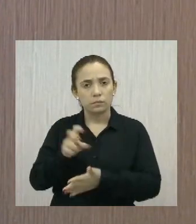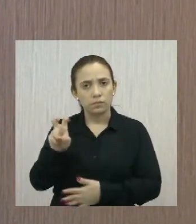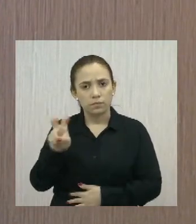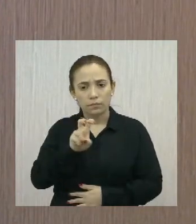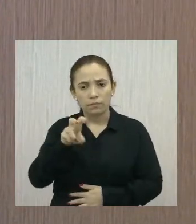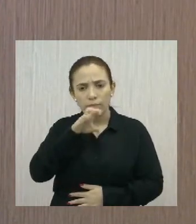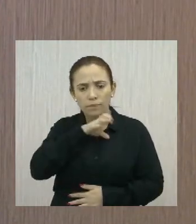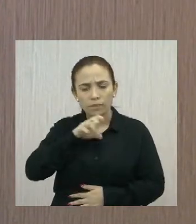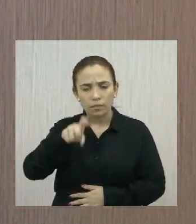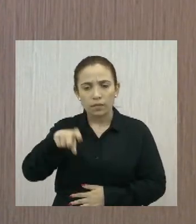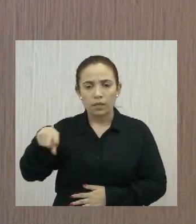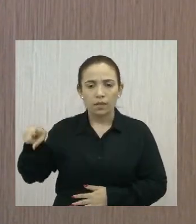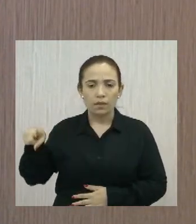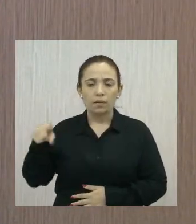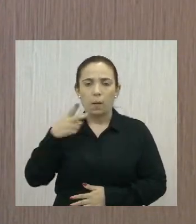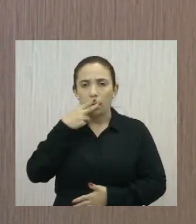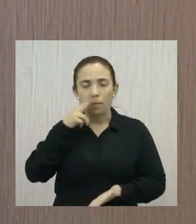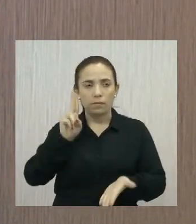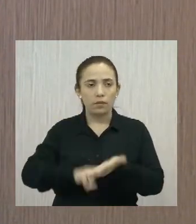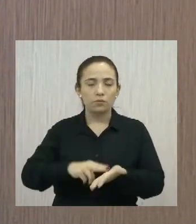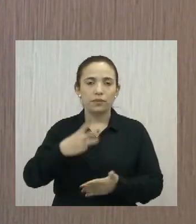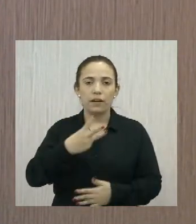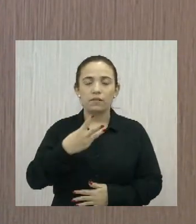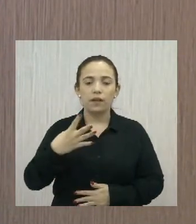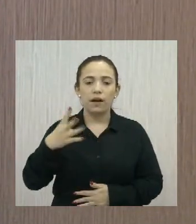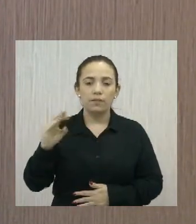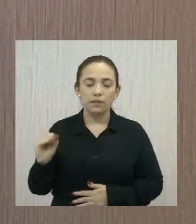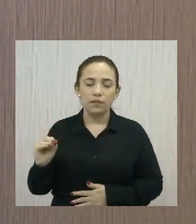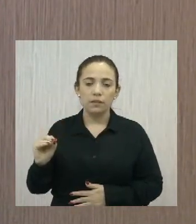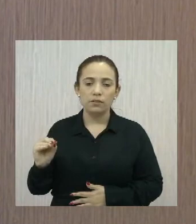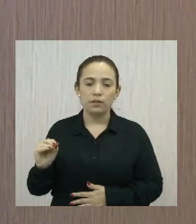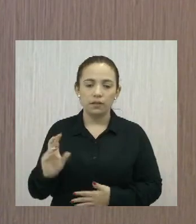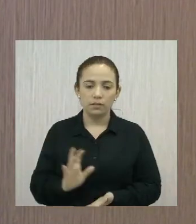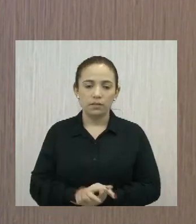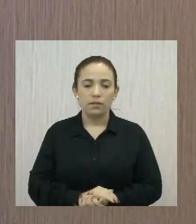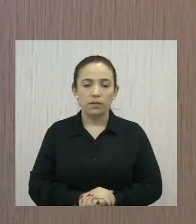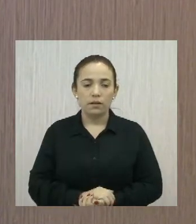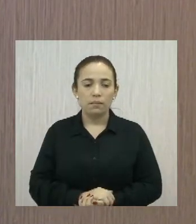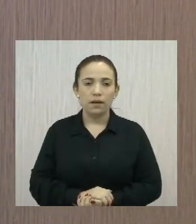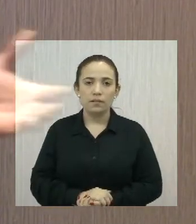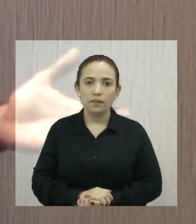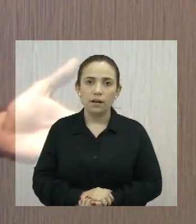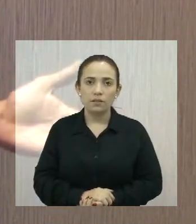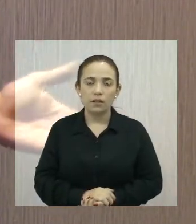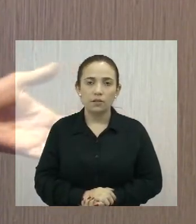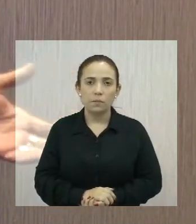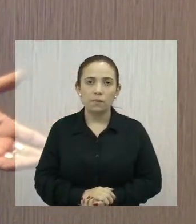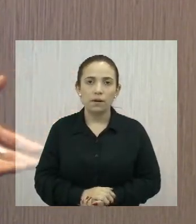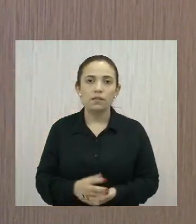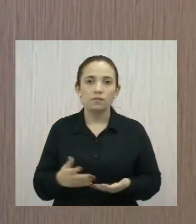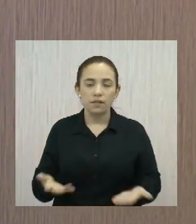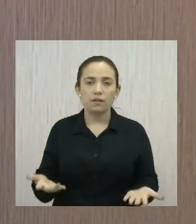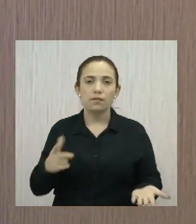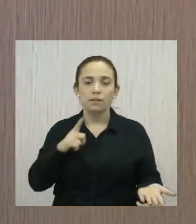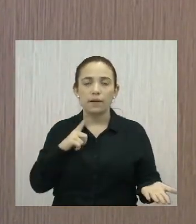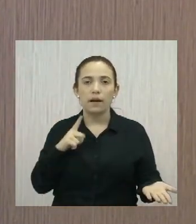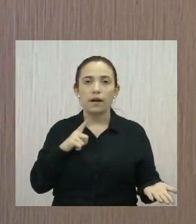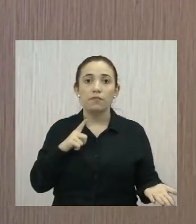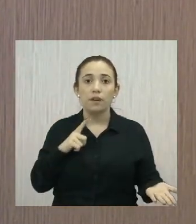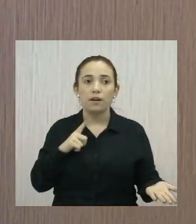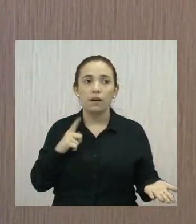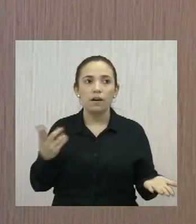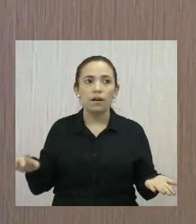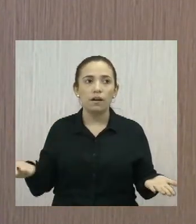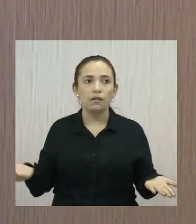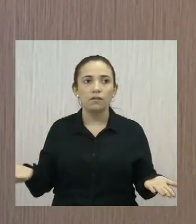e vai pagar uma multa de R$ 340? Então, se ele não tiver matado uma pessoa, eu acho que essa multa de R$ 340 é absurda